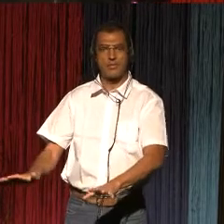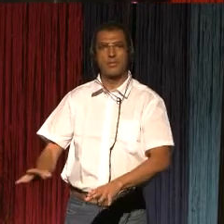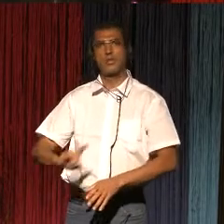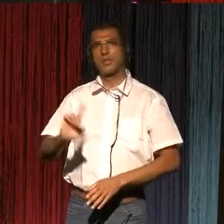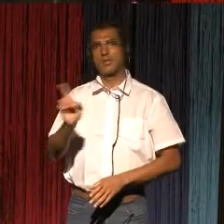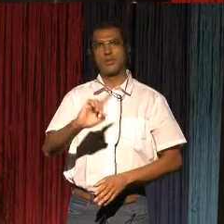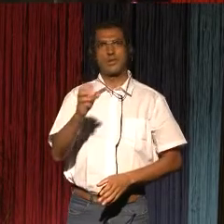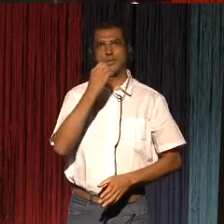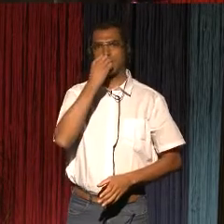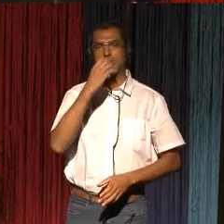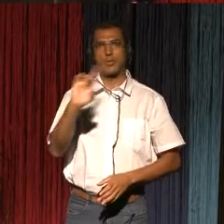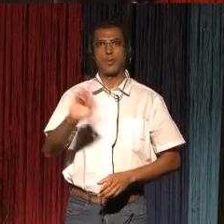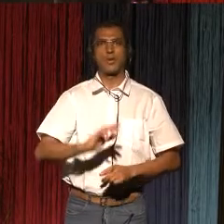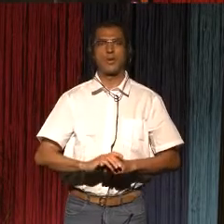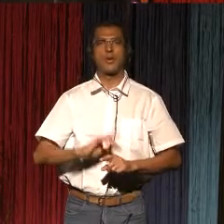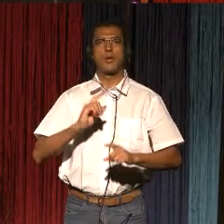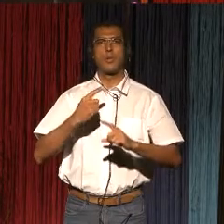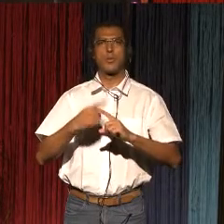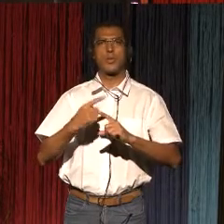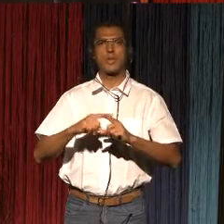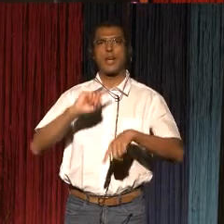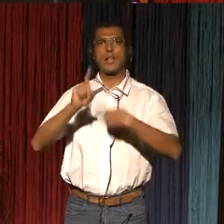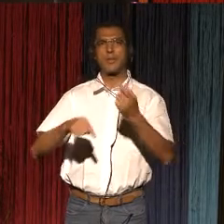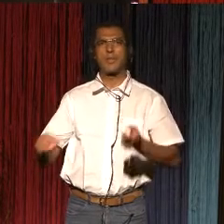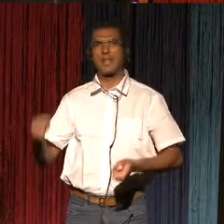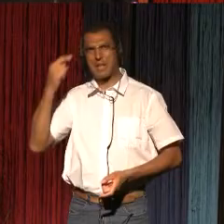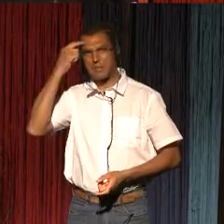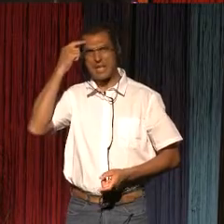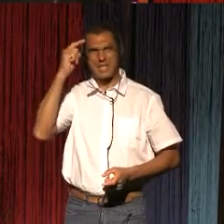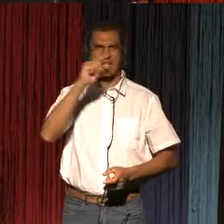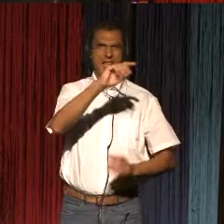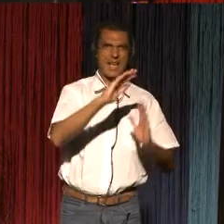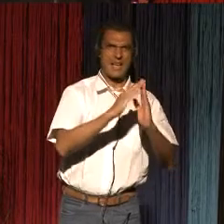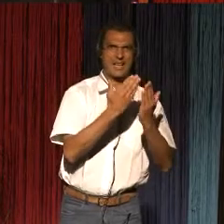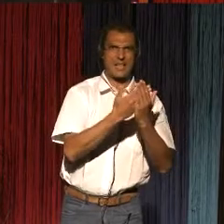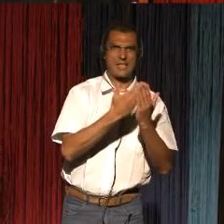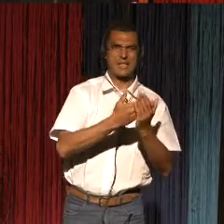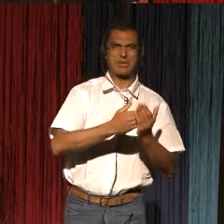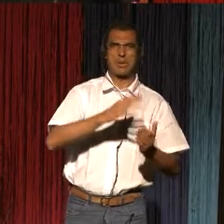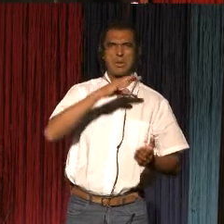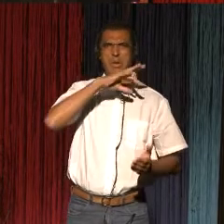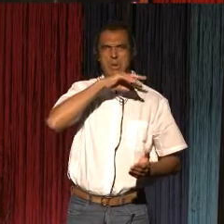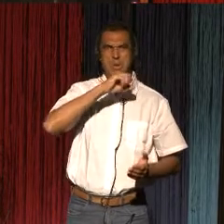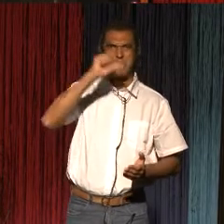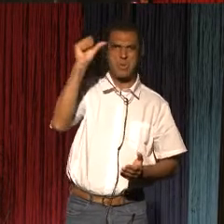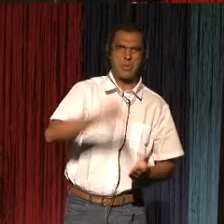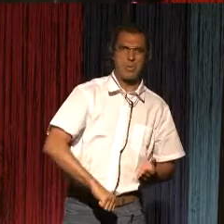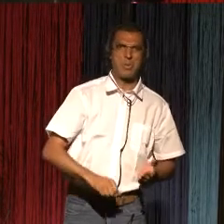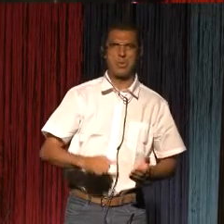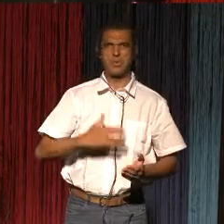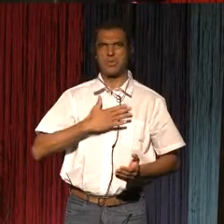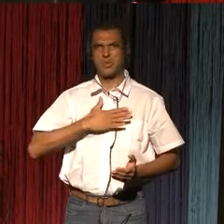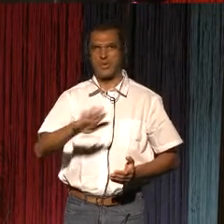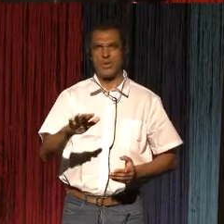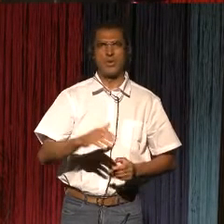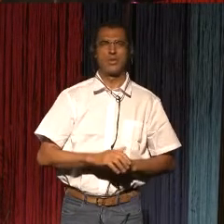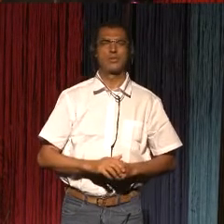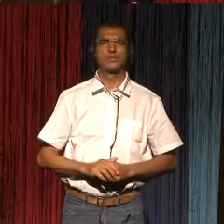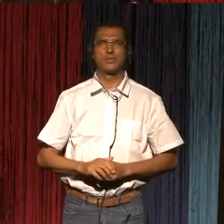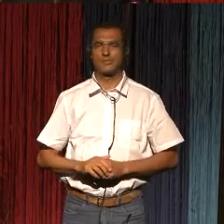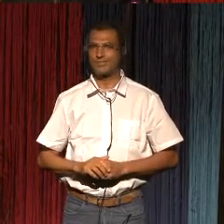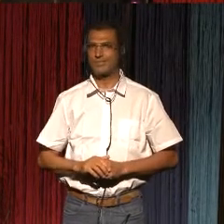crianças detestem a escola, que elas sejam diagnosticadas equivocadamente como tendo TDAH e também